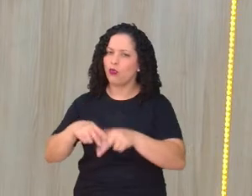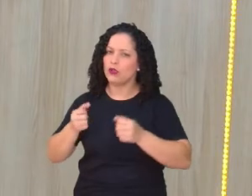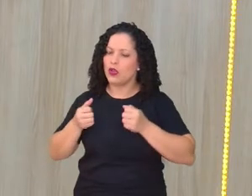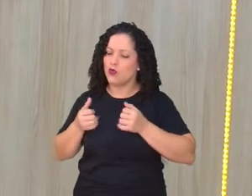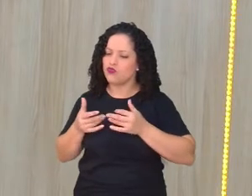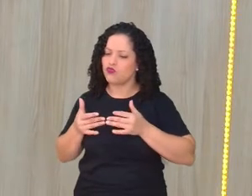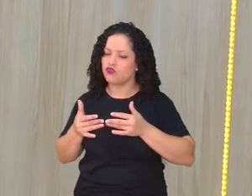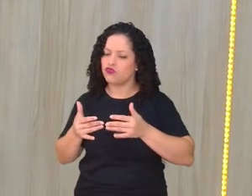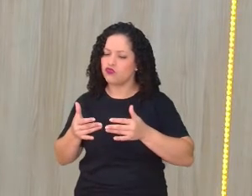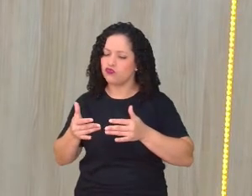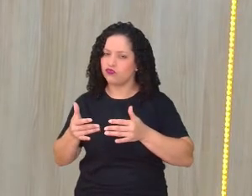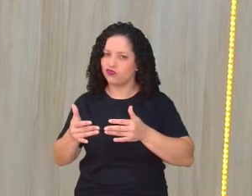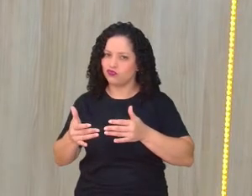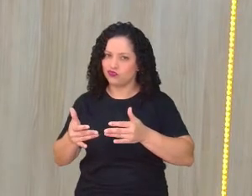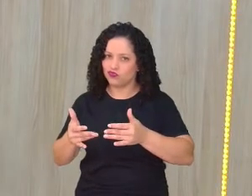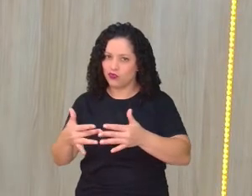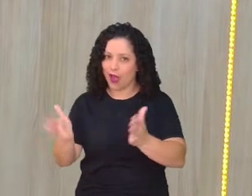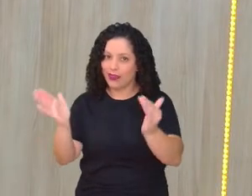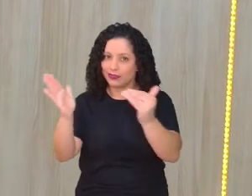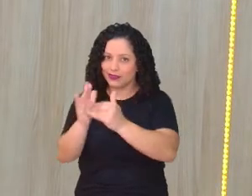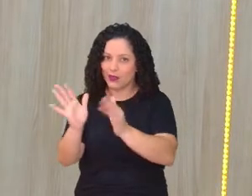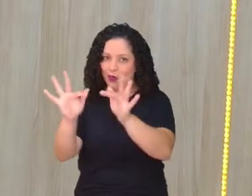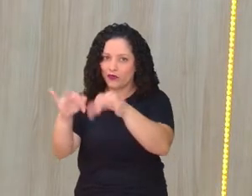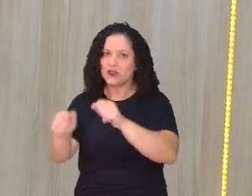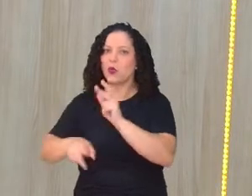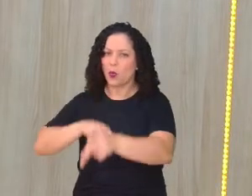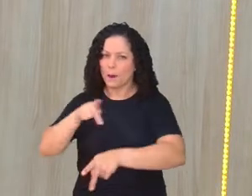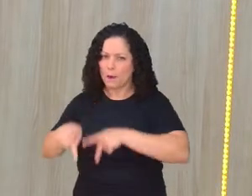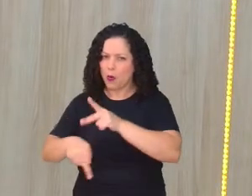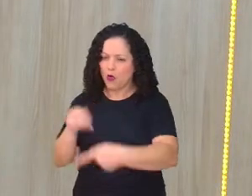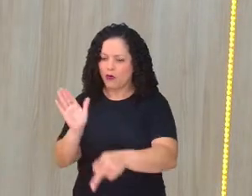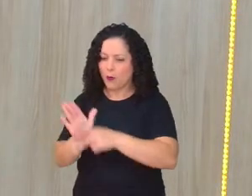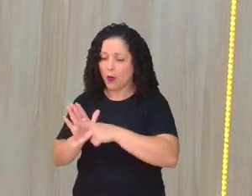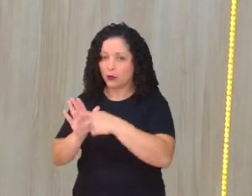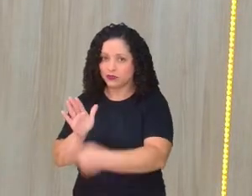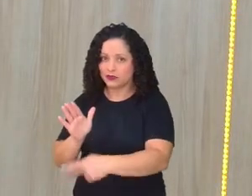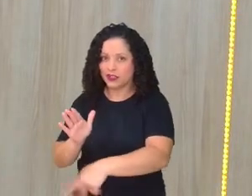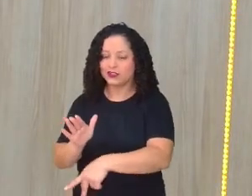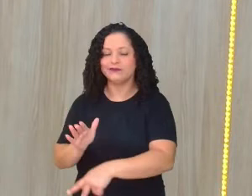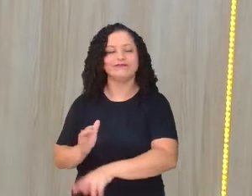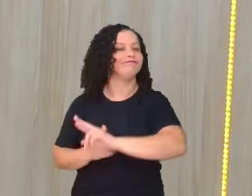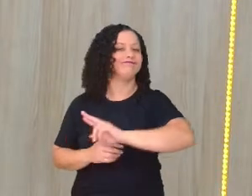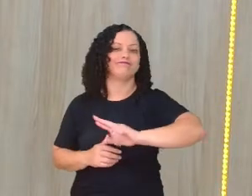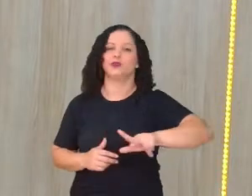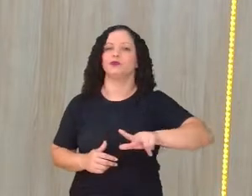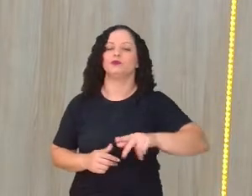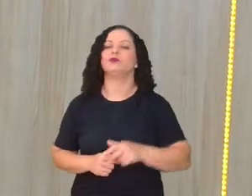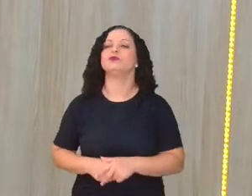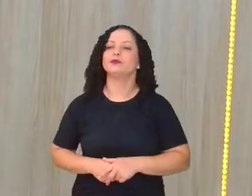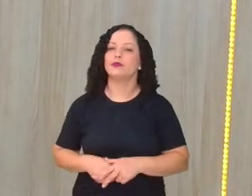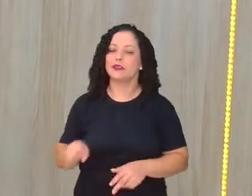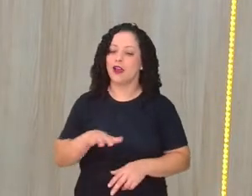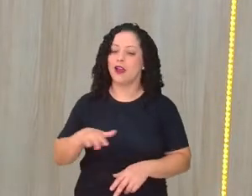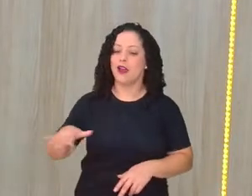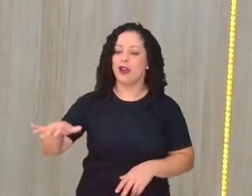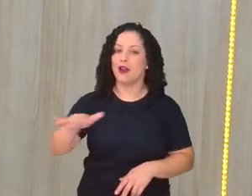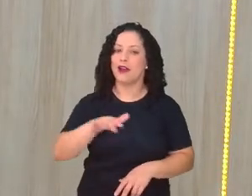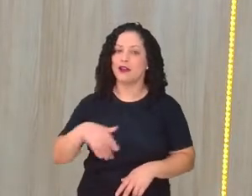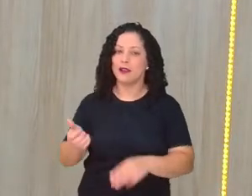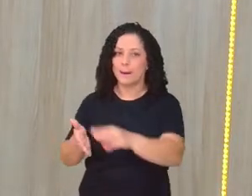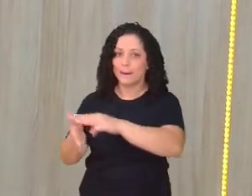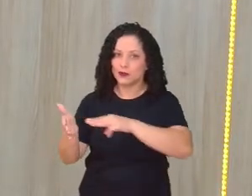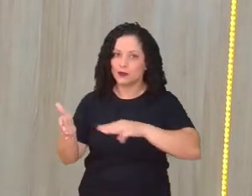chegar o fim, né, com aquele mesmo povo. Na realidade, a região da